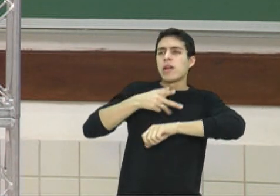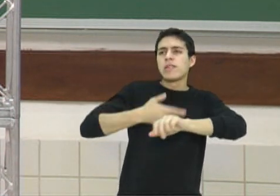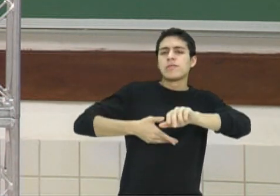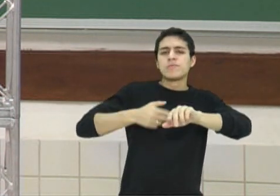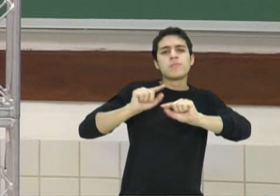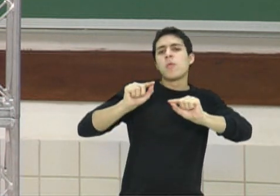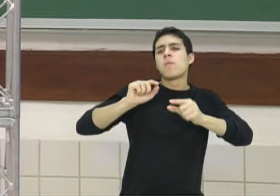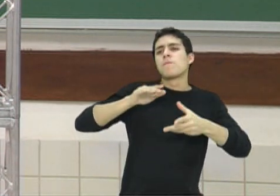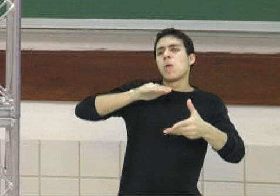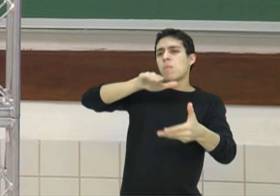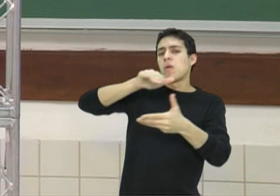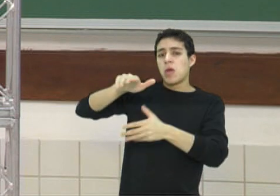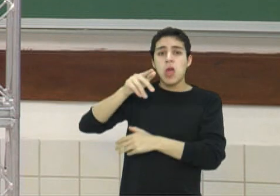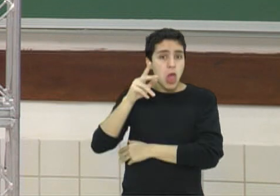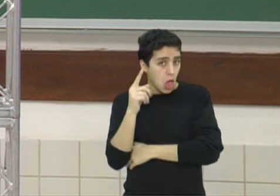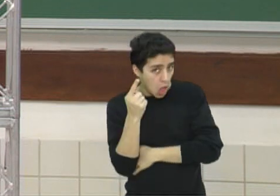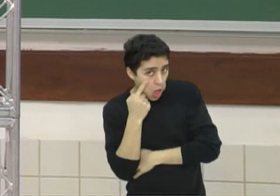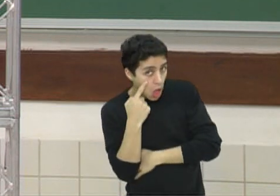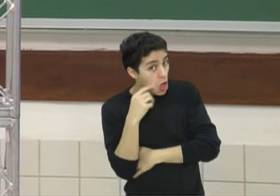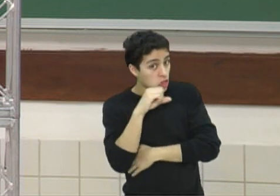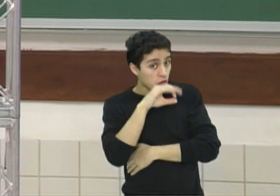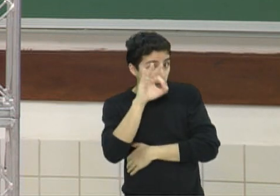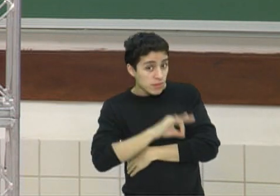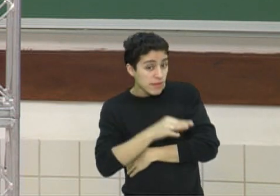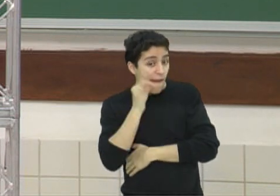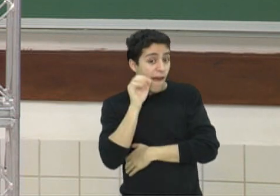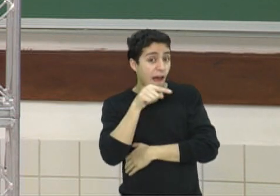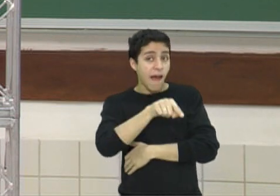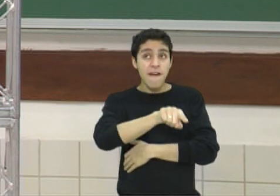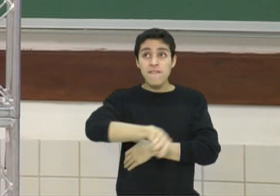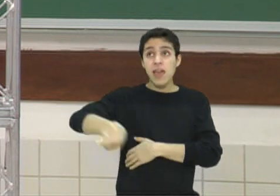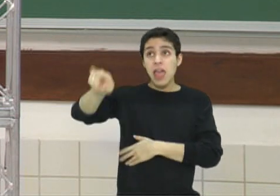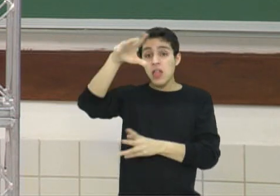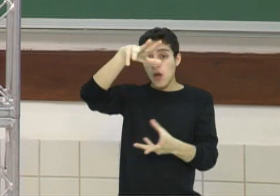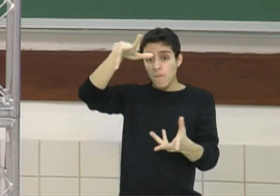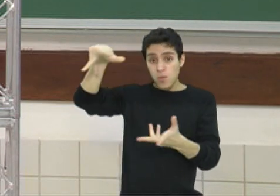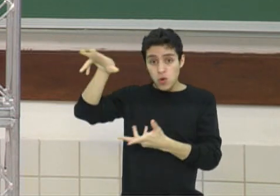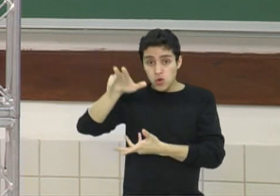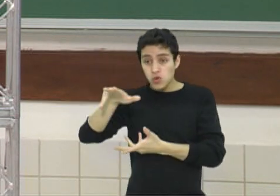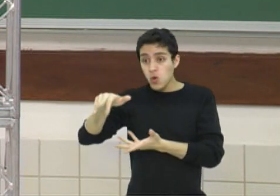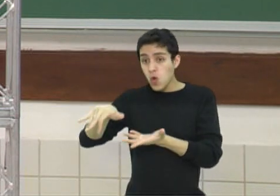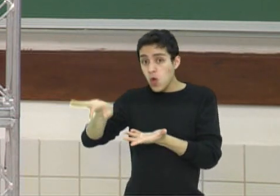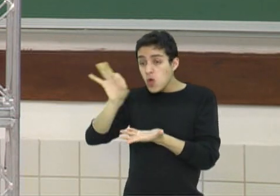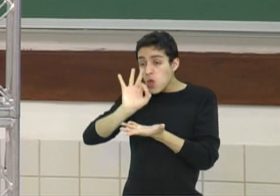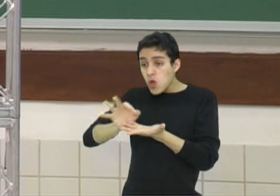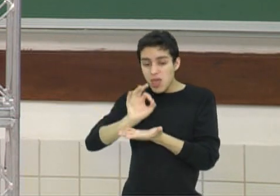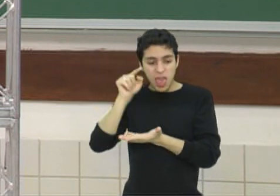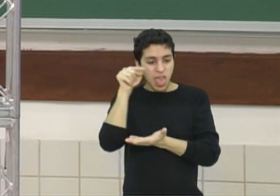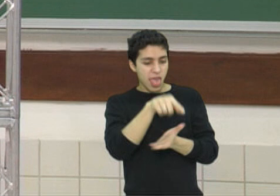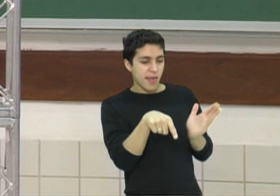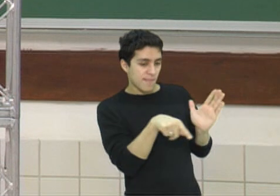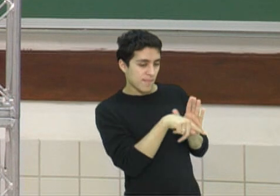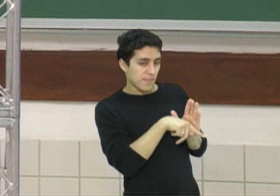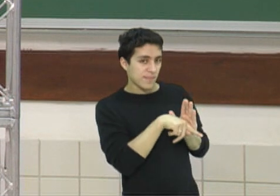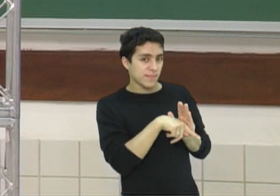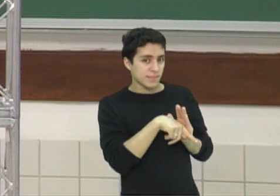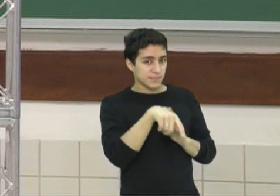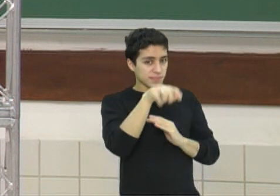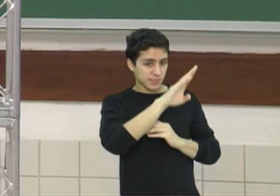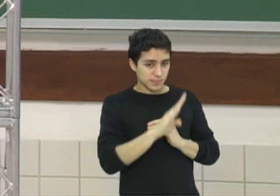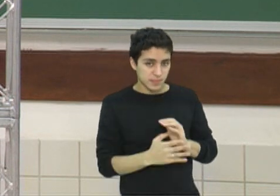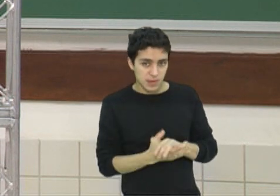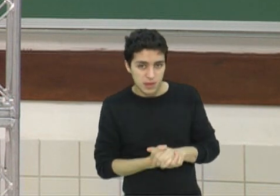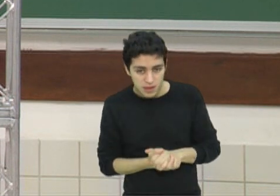vocês que 90% do café consumido no mundo vinha do Brasil. E 80% do café produzido no